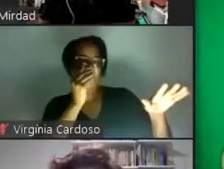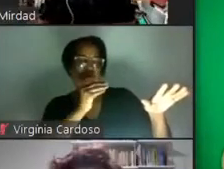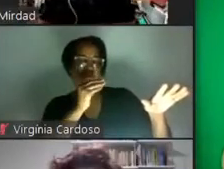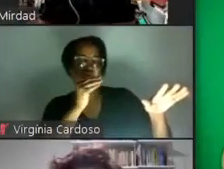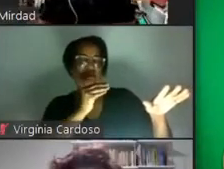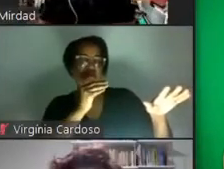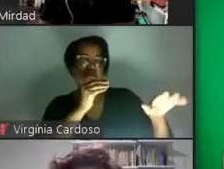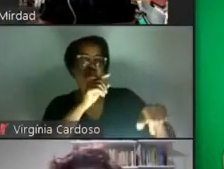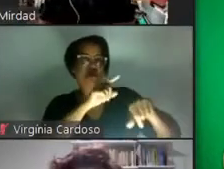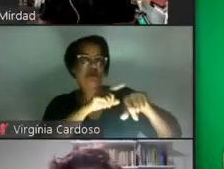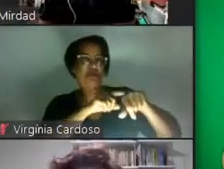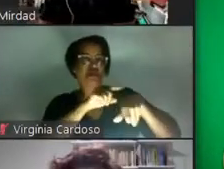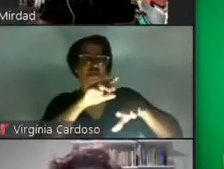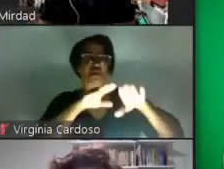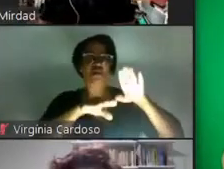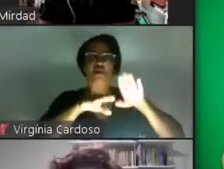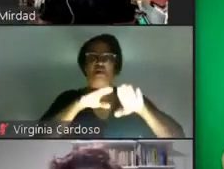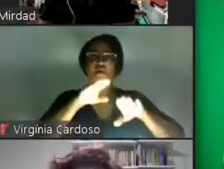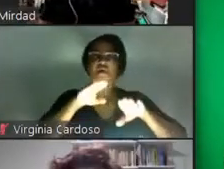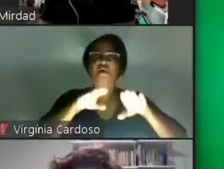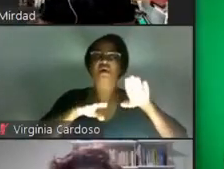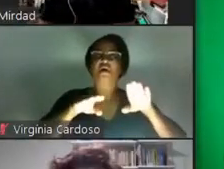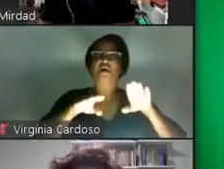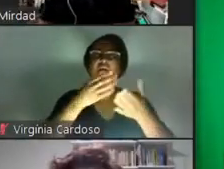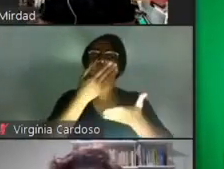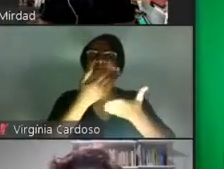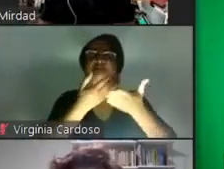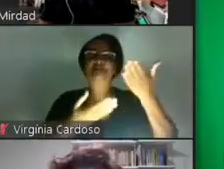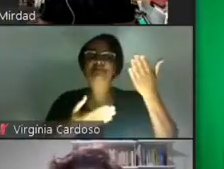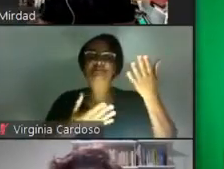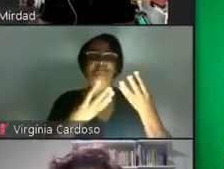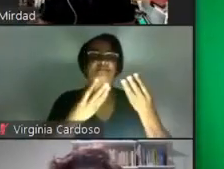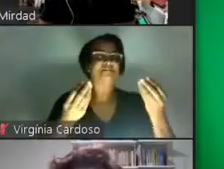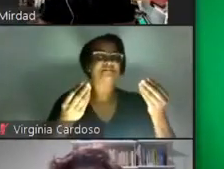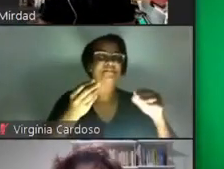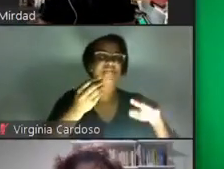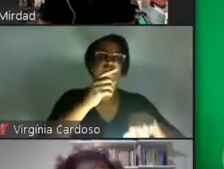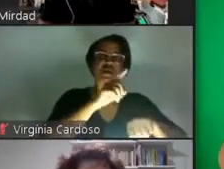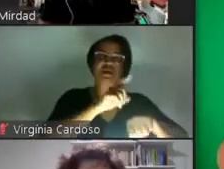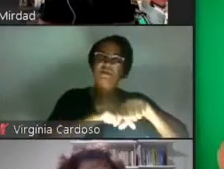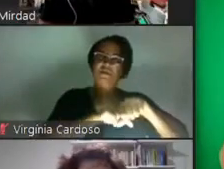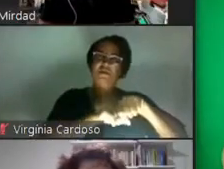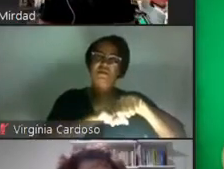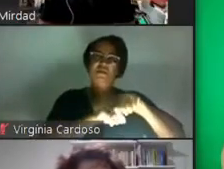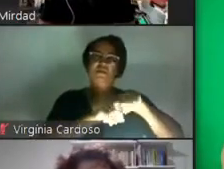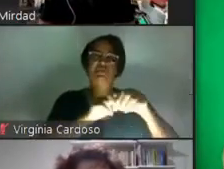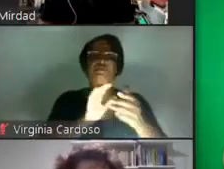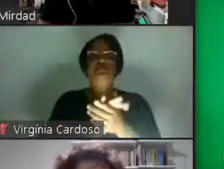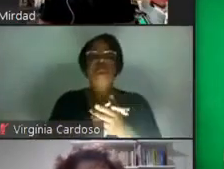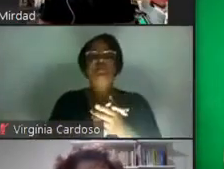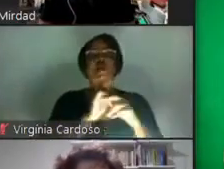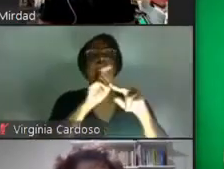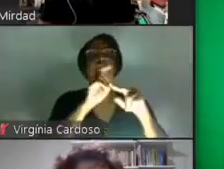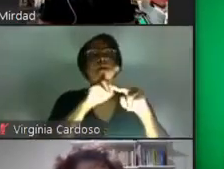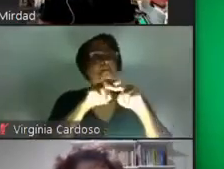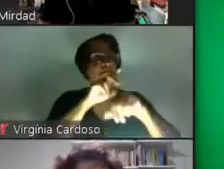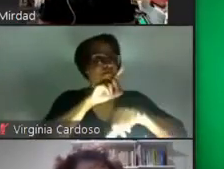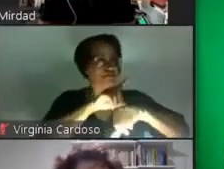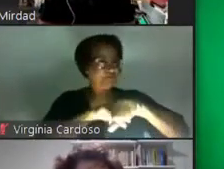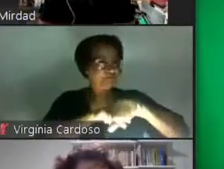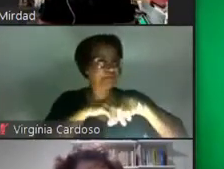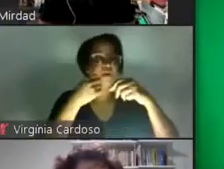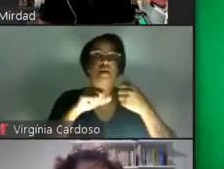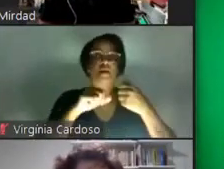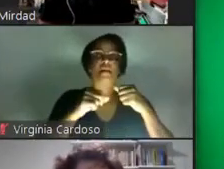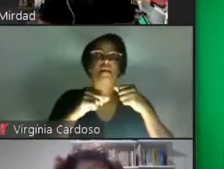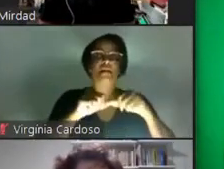às vezes perde tempo demais, e por ser tempo precisa de